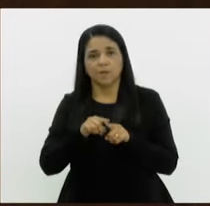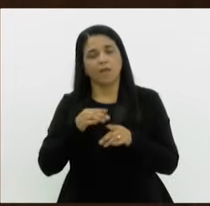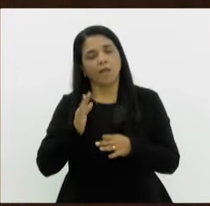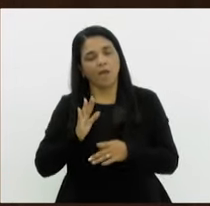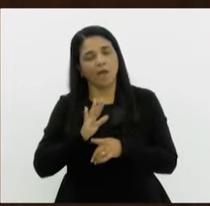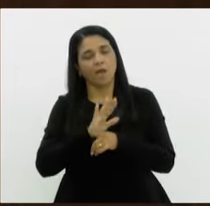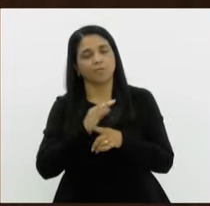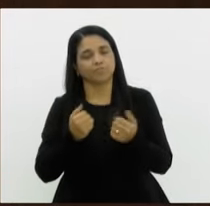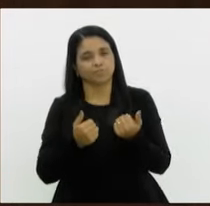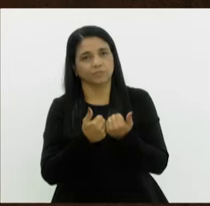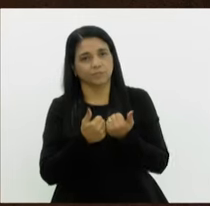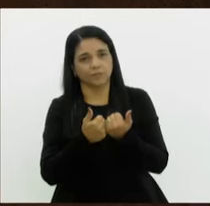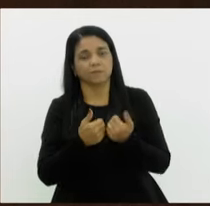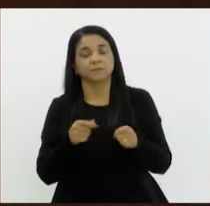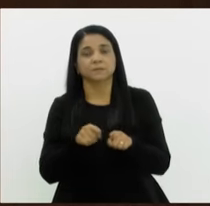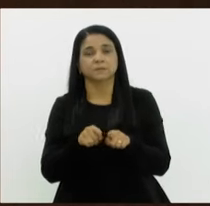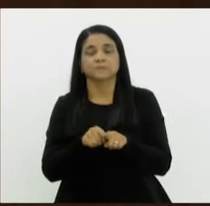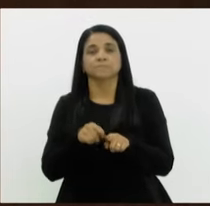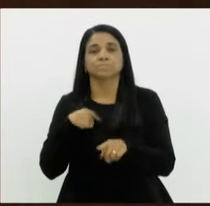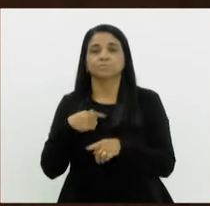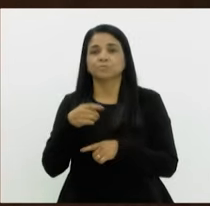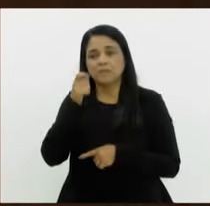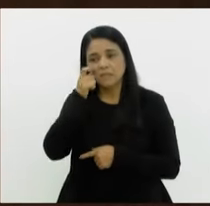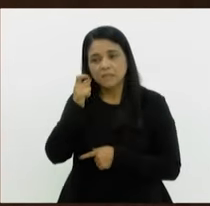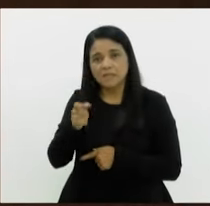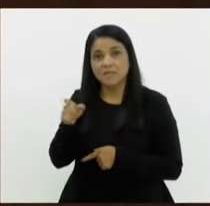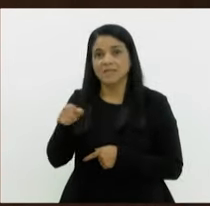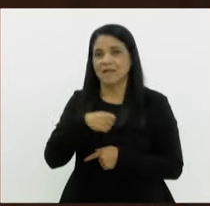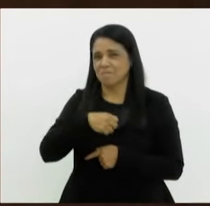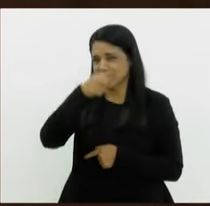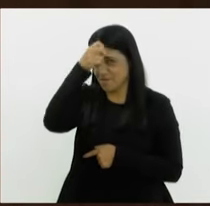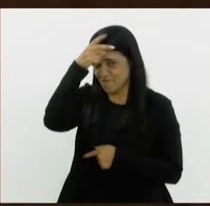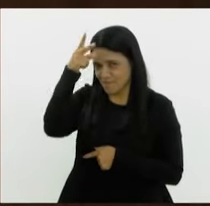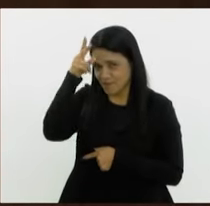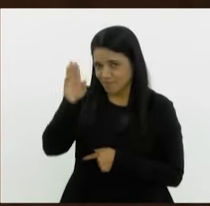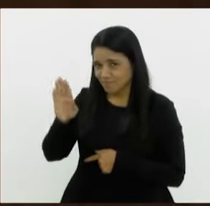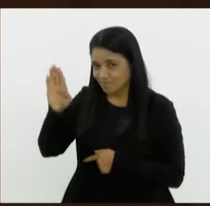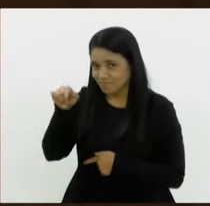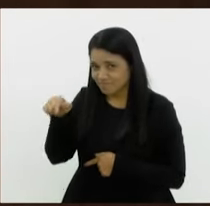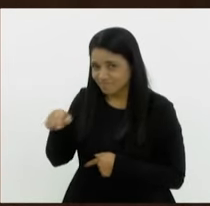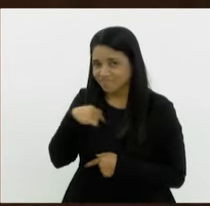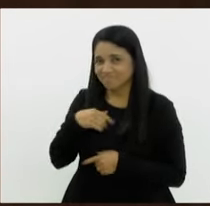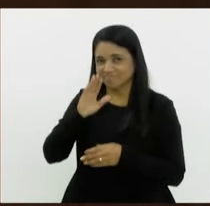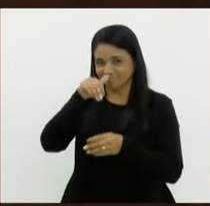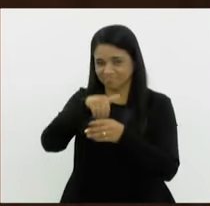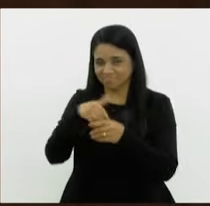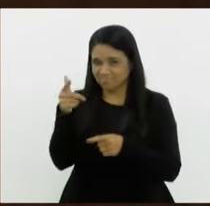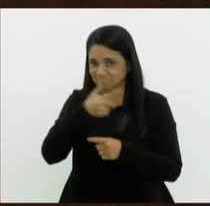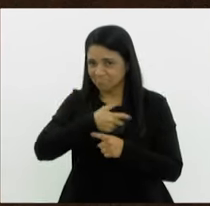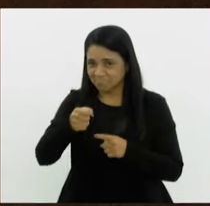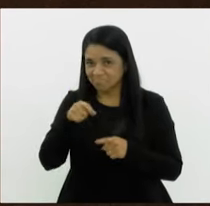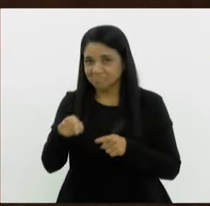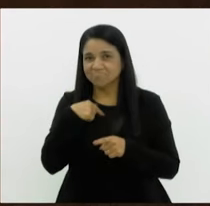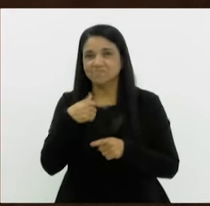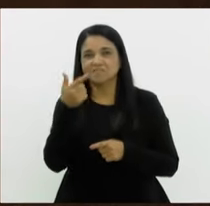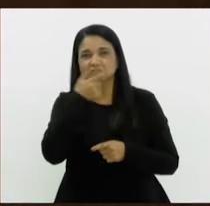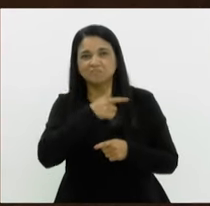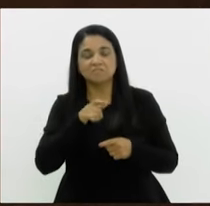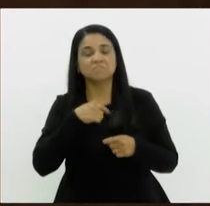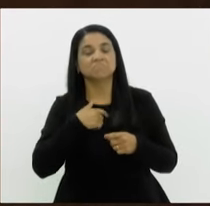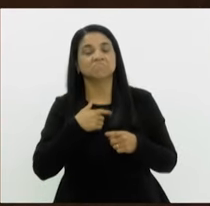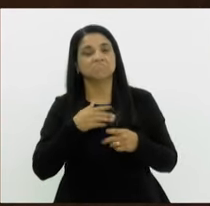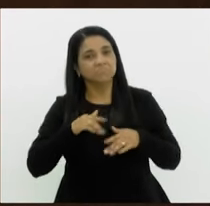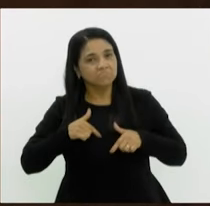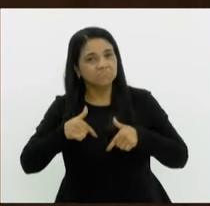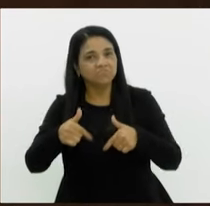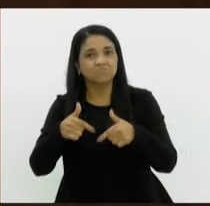já interessado, né, lá quando ele virar prefeito, e está implementando, né, esse